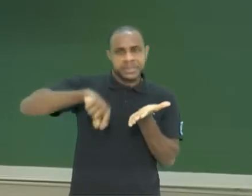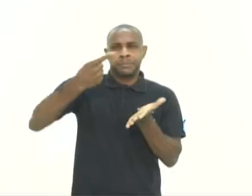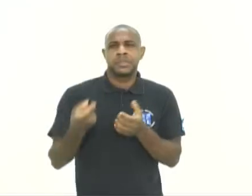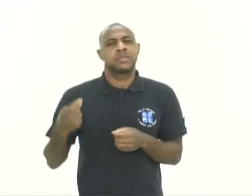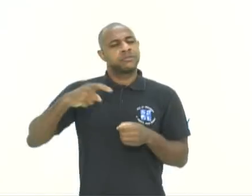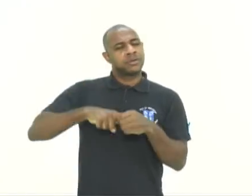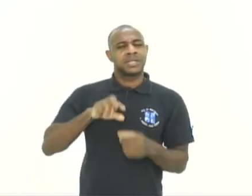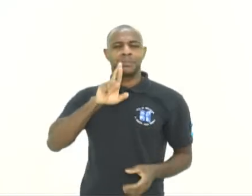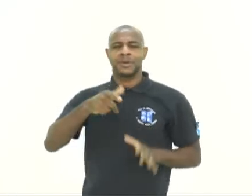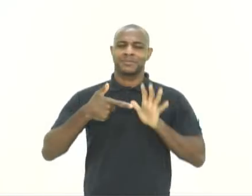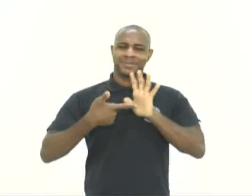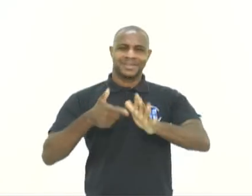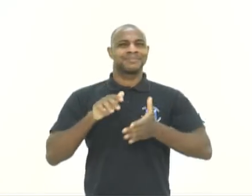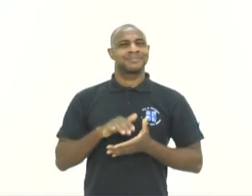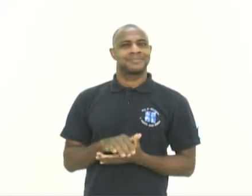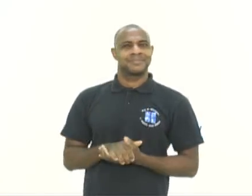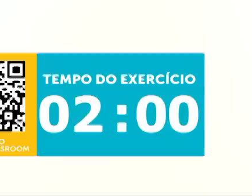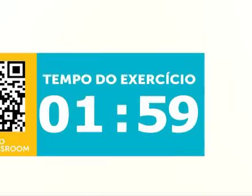volto.